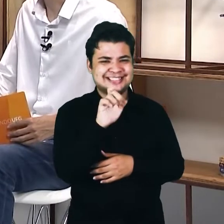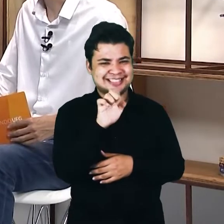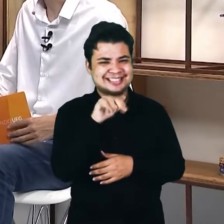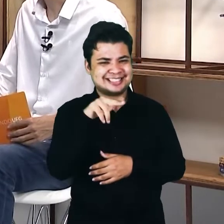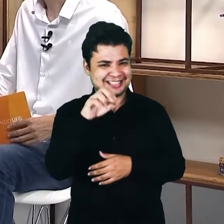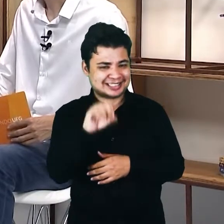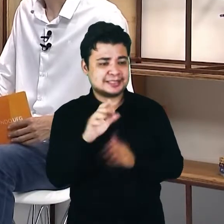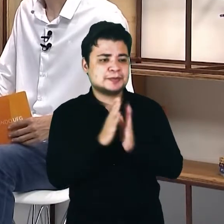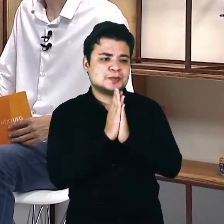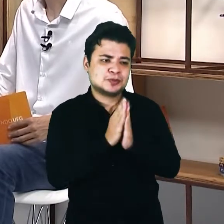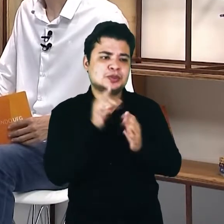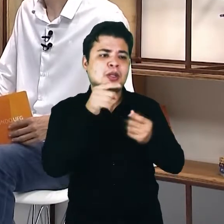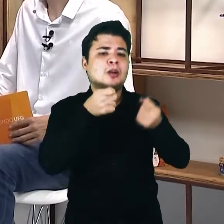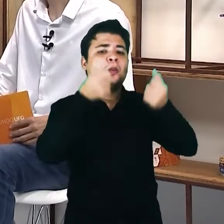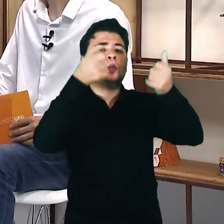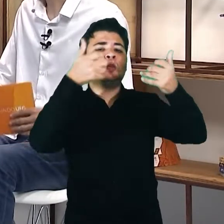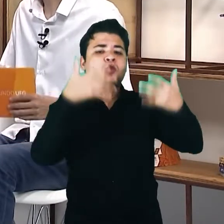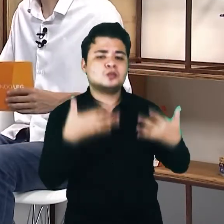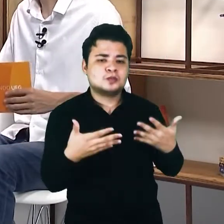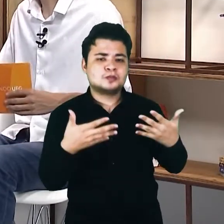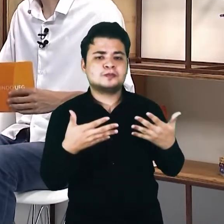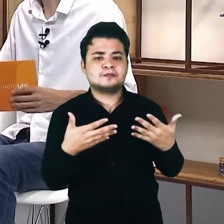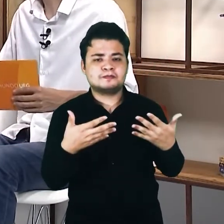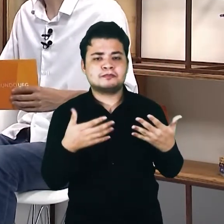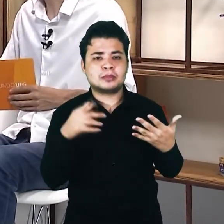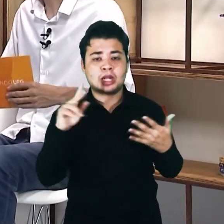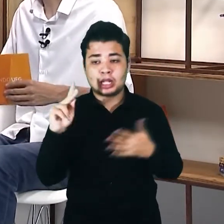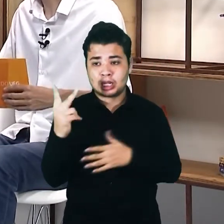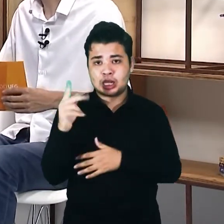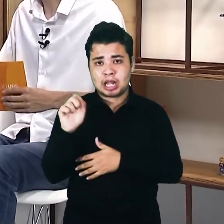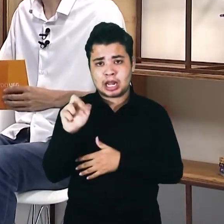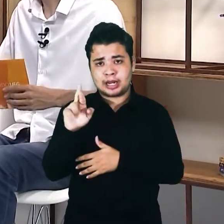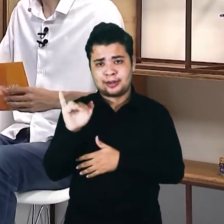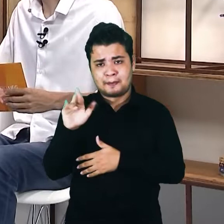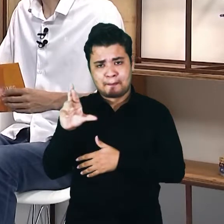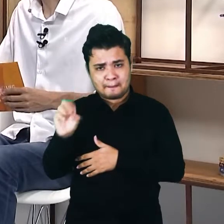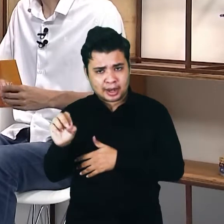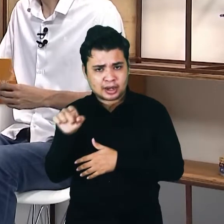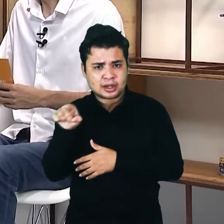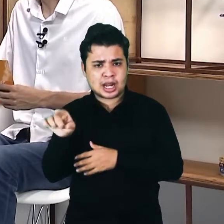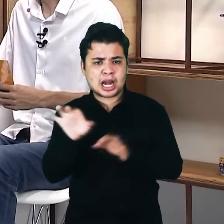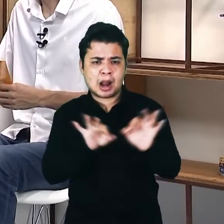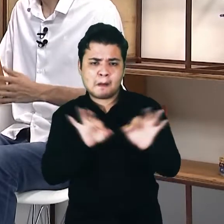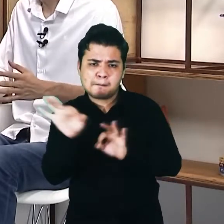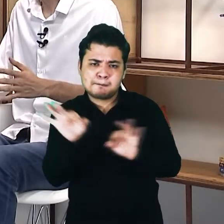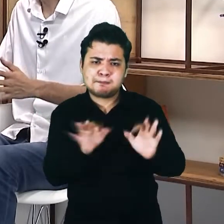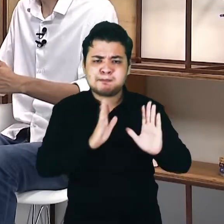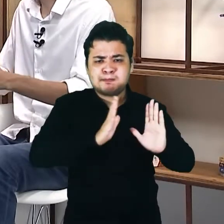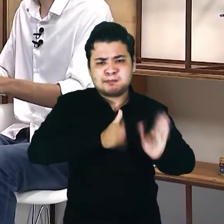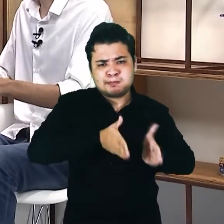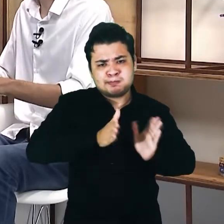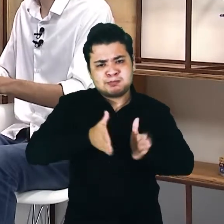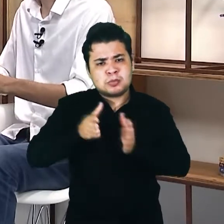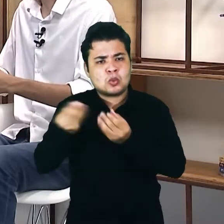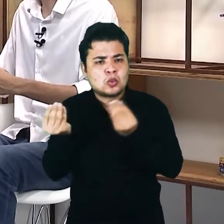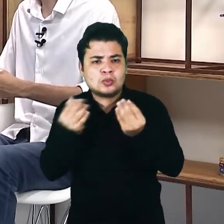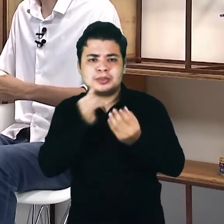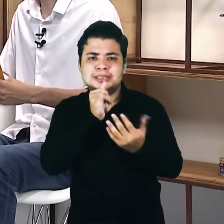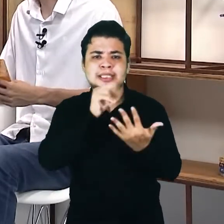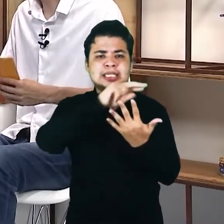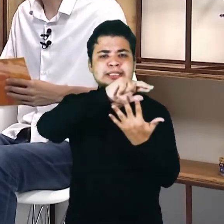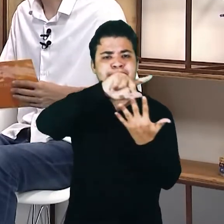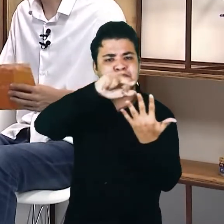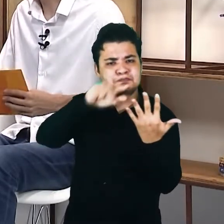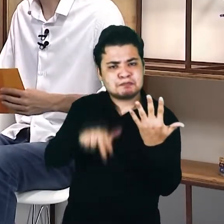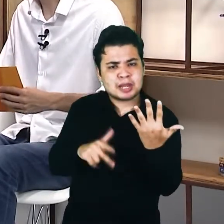por favor, como que um herbário ele é dividido, assim, entre as espécies, como que ele